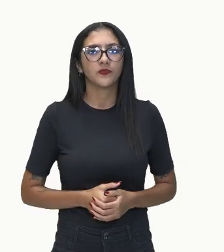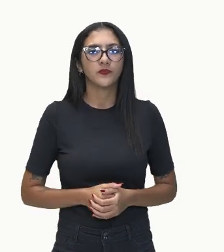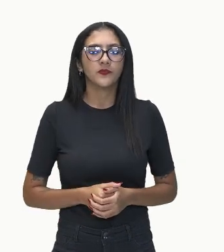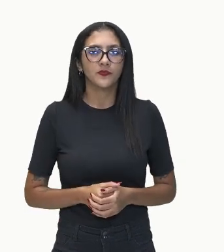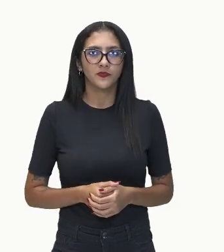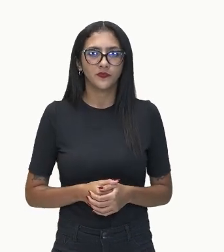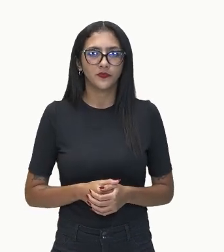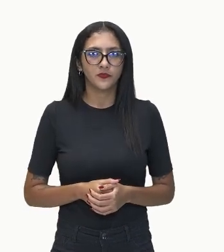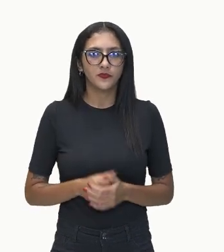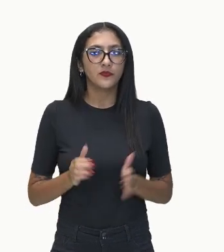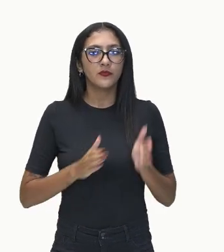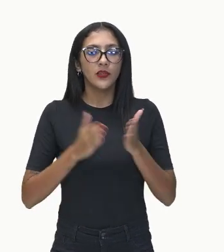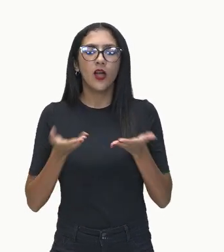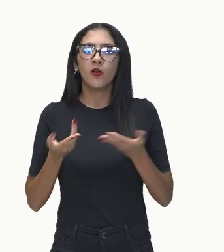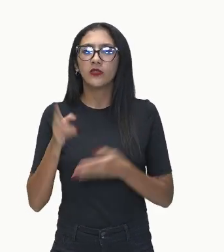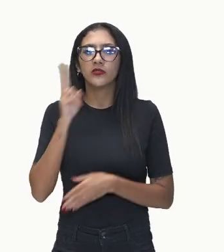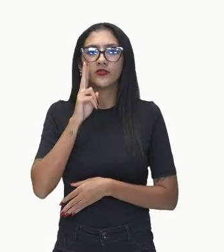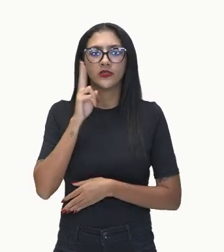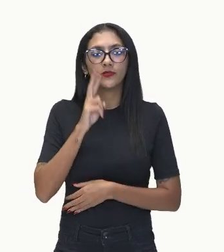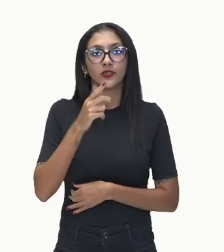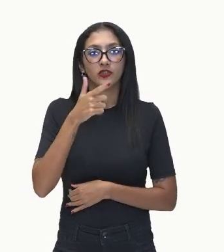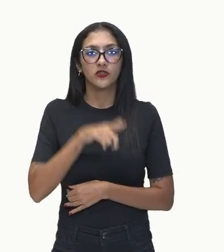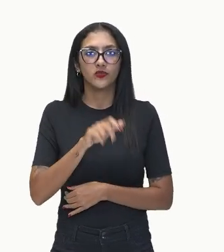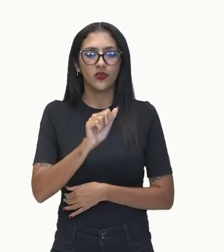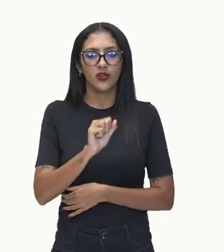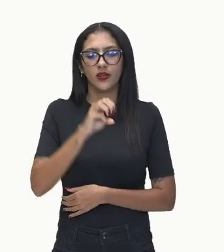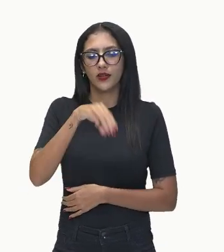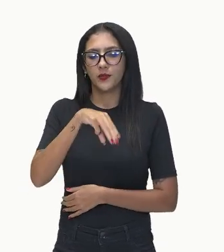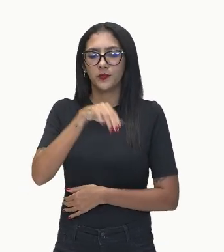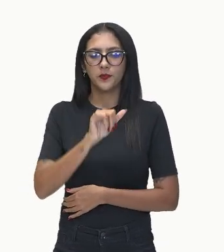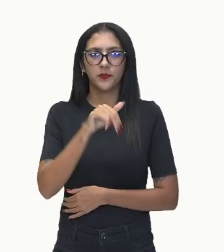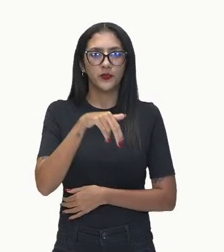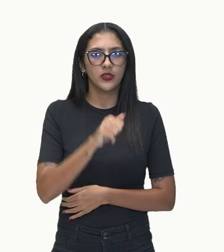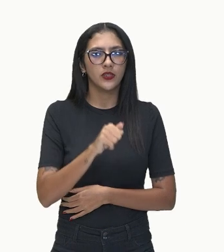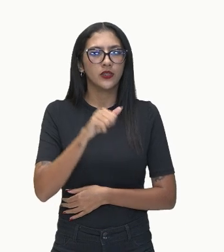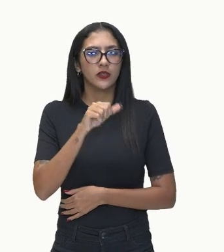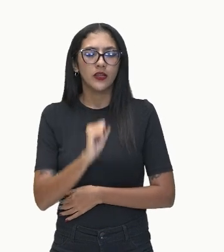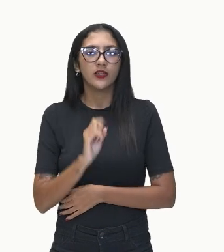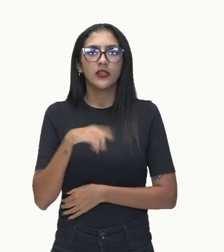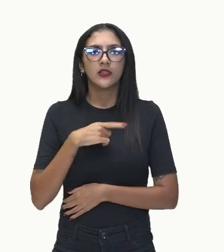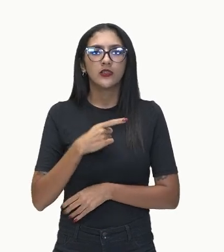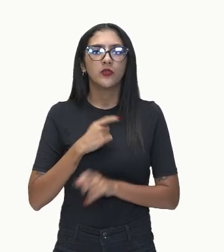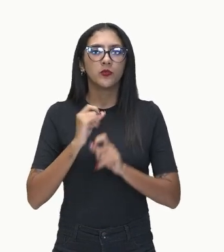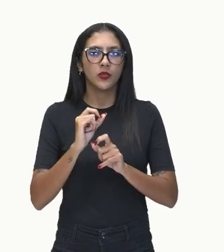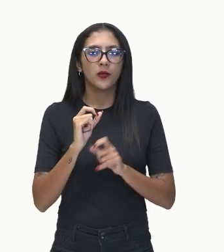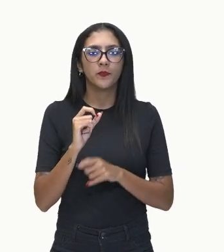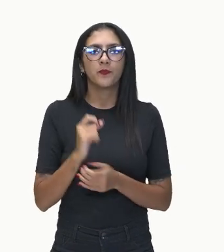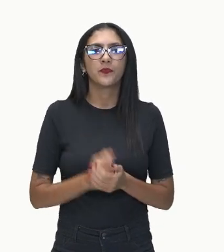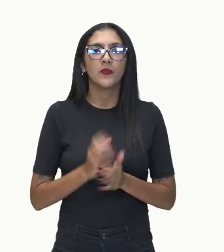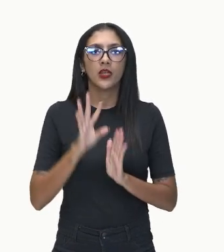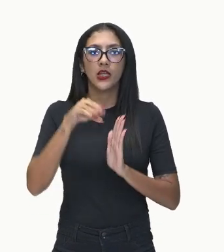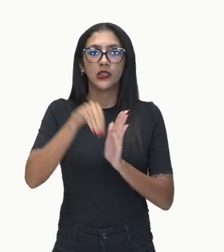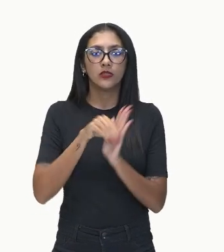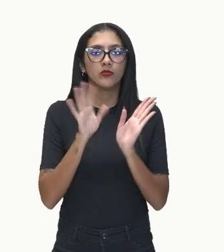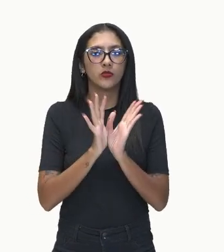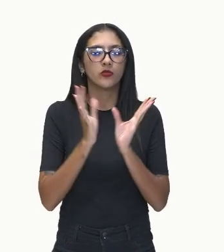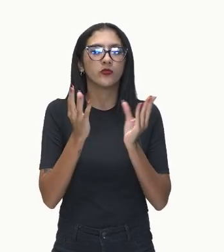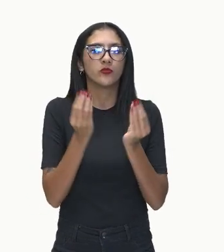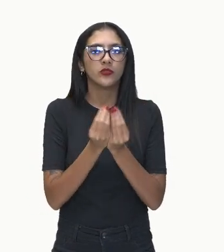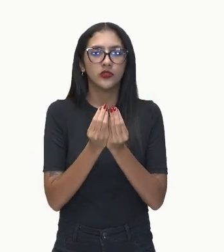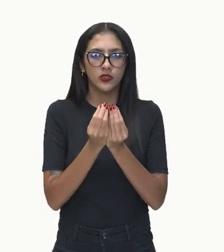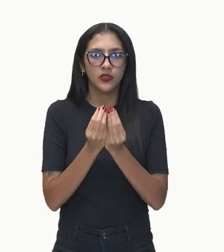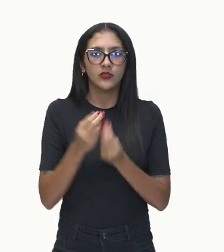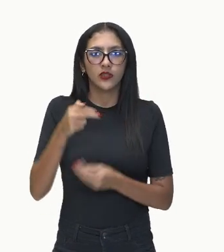vamos relembrar as aminas. Aminas são compostos nitrogenados que têm aí substituindo